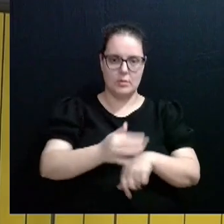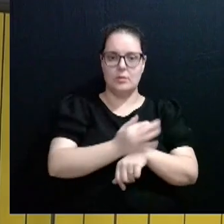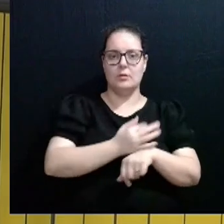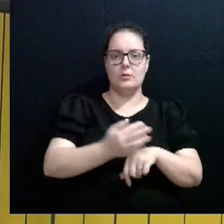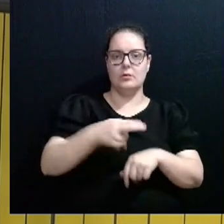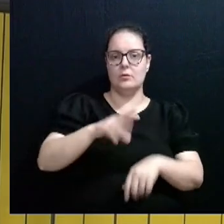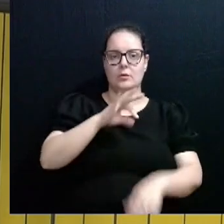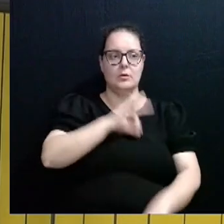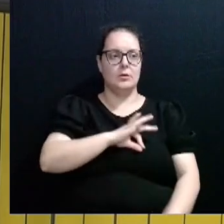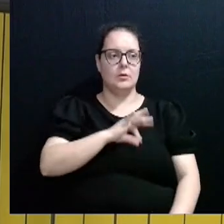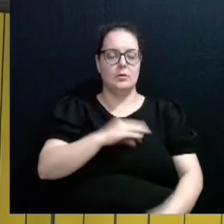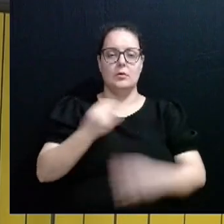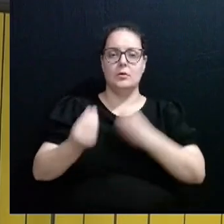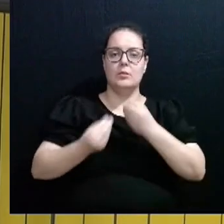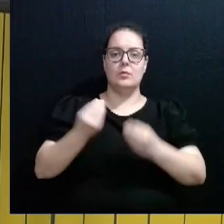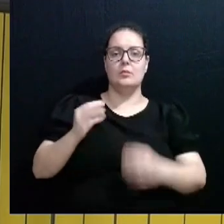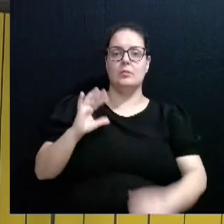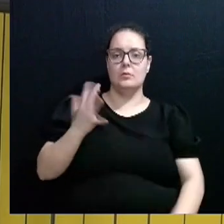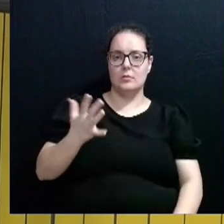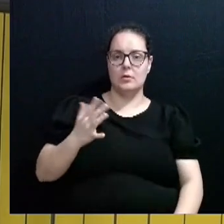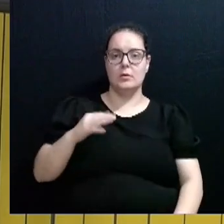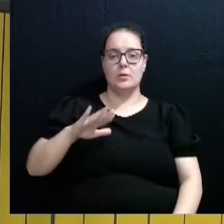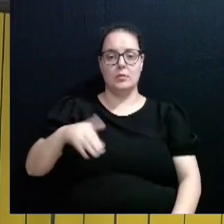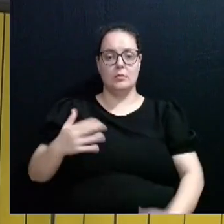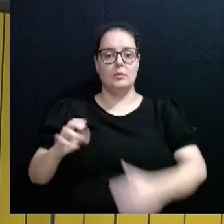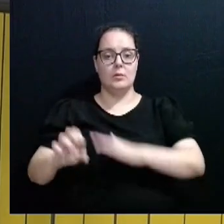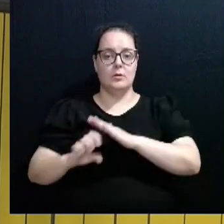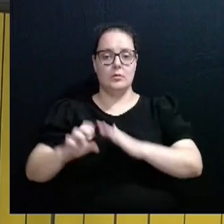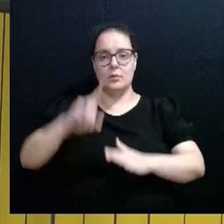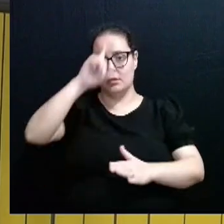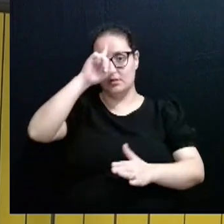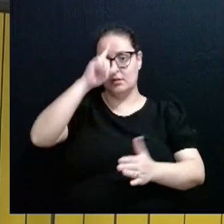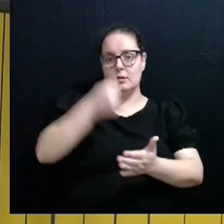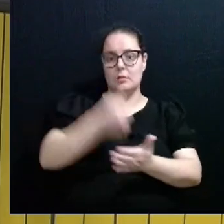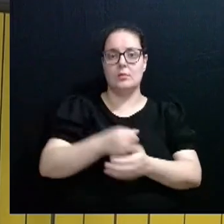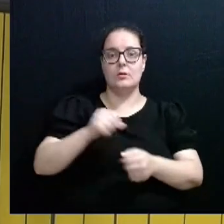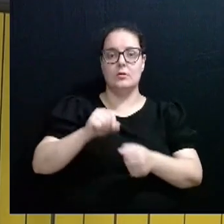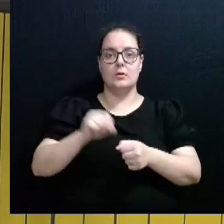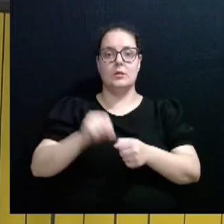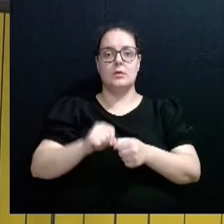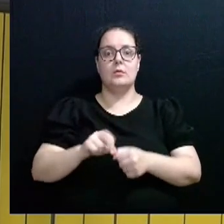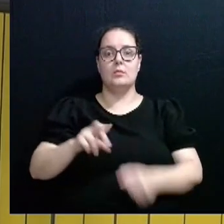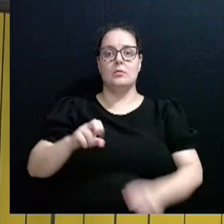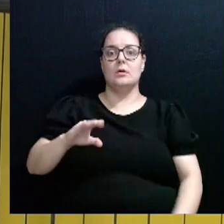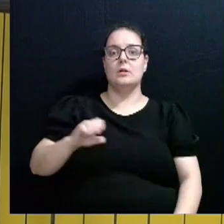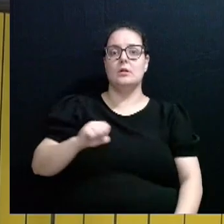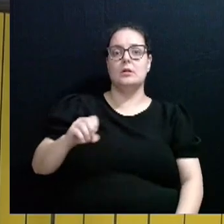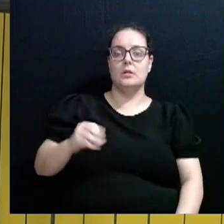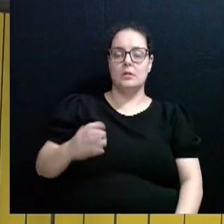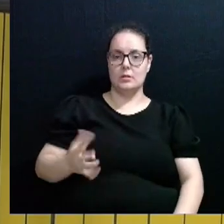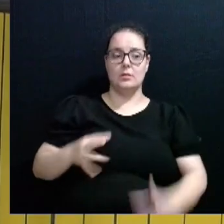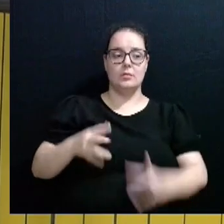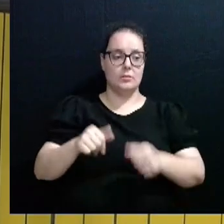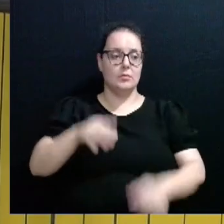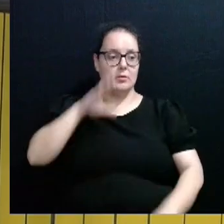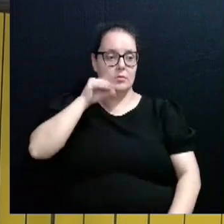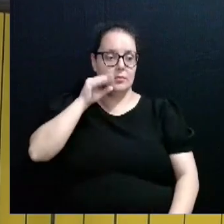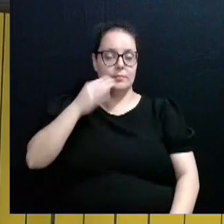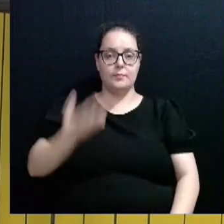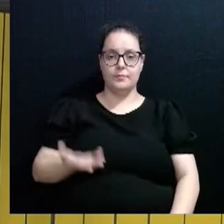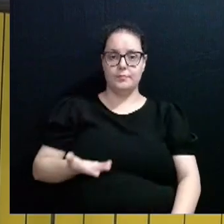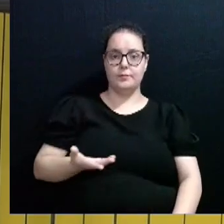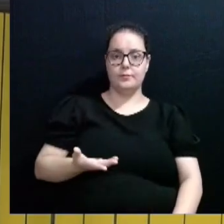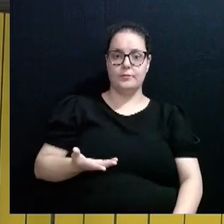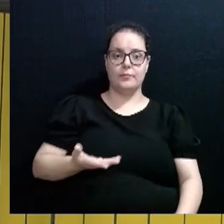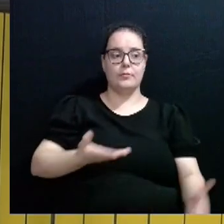que funciona quando a empresa decide, né, fazer o recesso e todos os funcionários são convidados